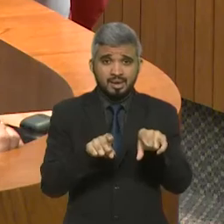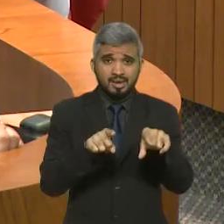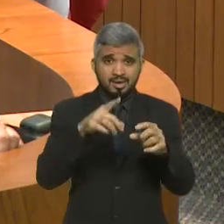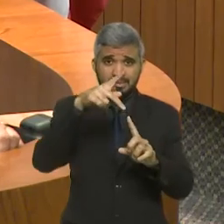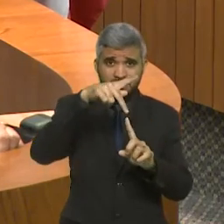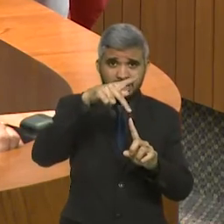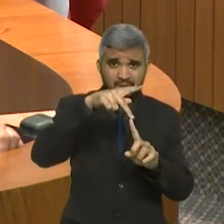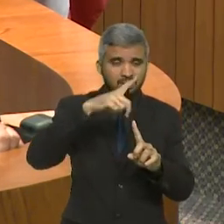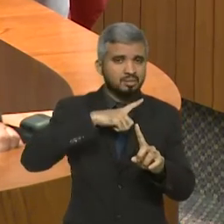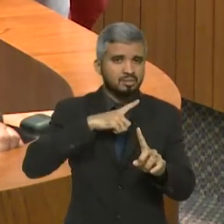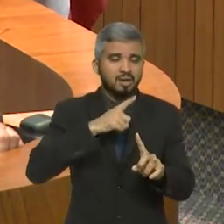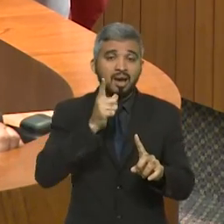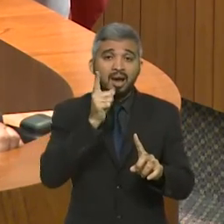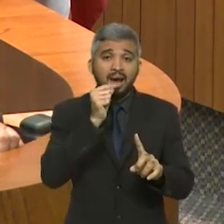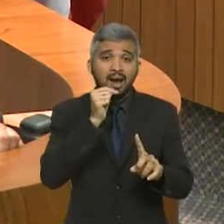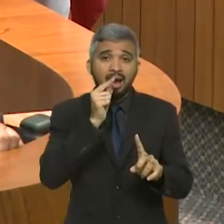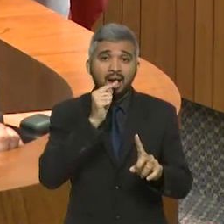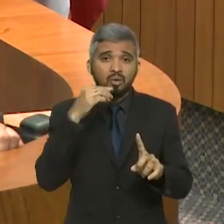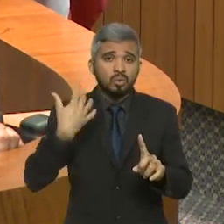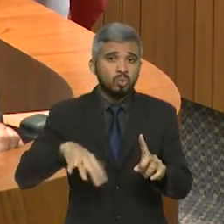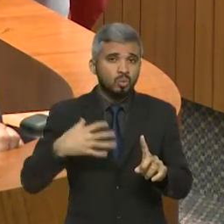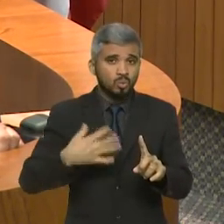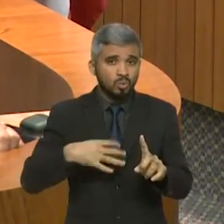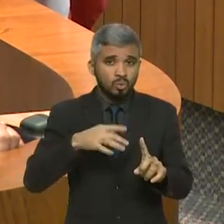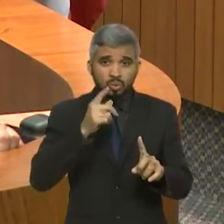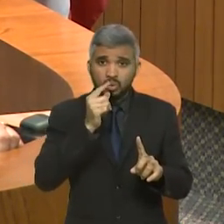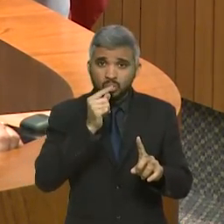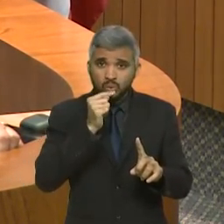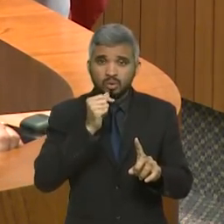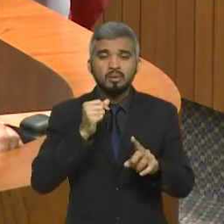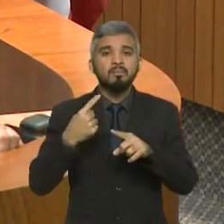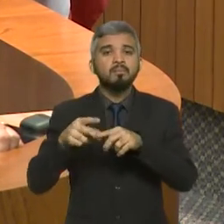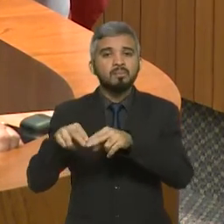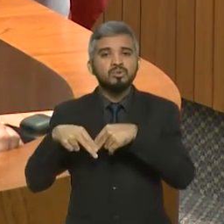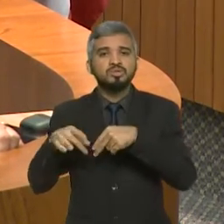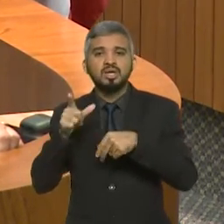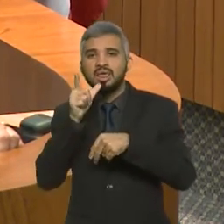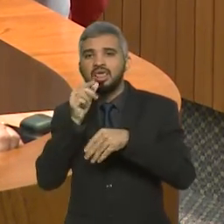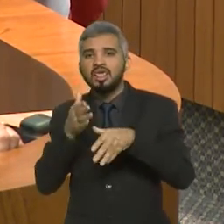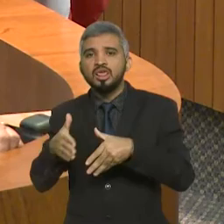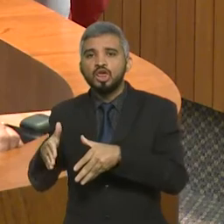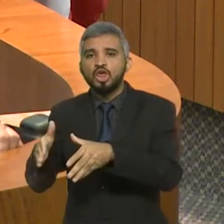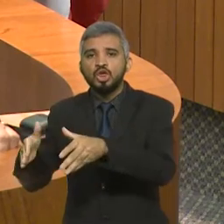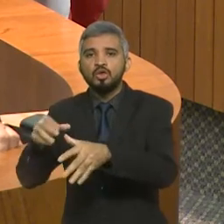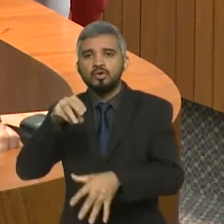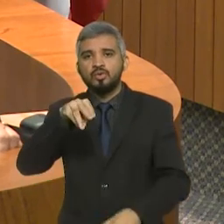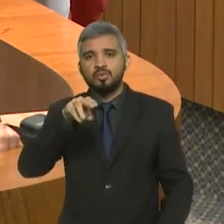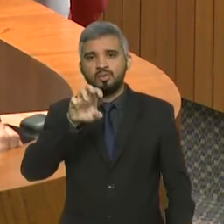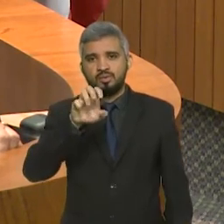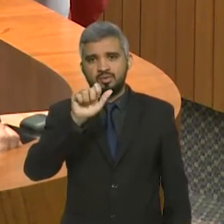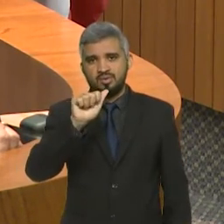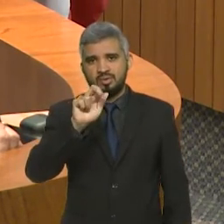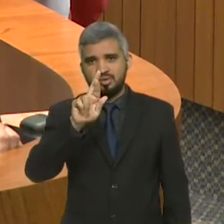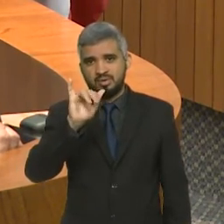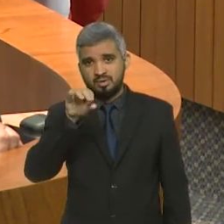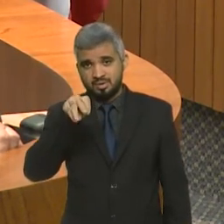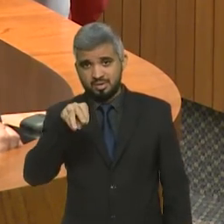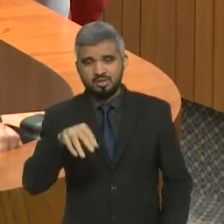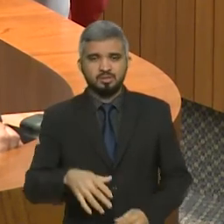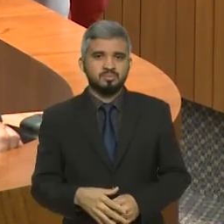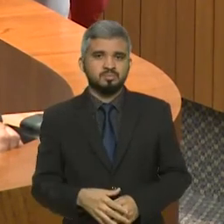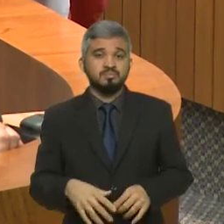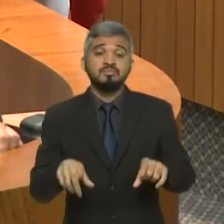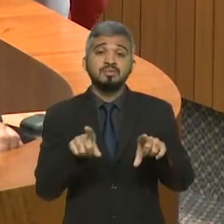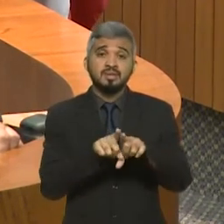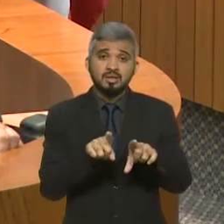fortes chuvas que vem dando lá, que você planta e nasce também por causa das chuvas, e uma Pedreiras que hoje tem gás